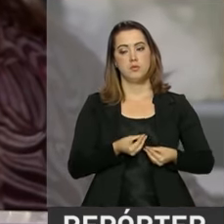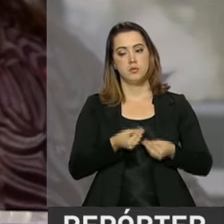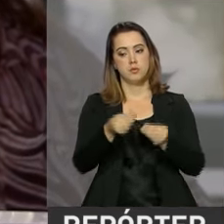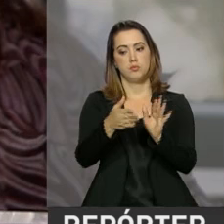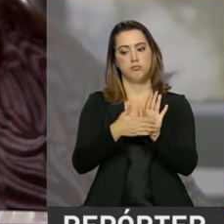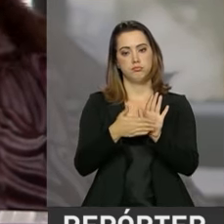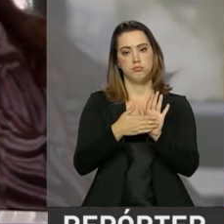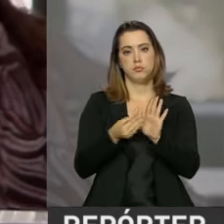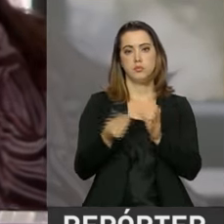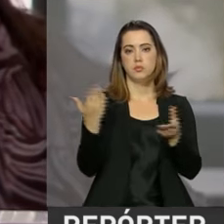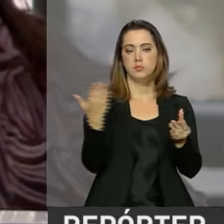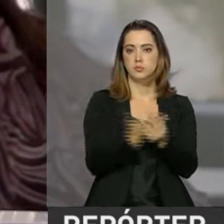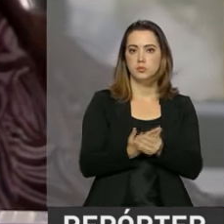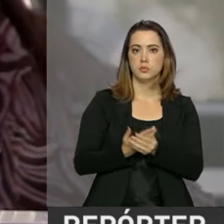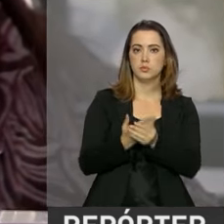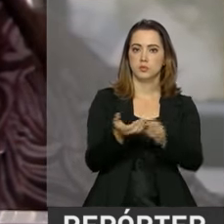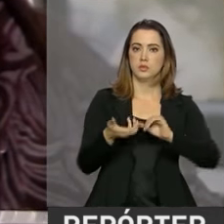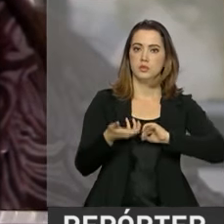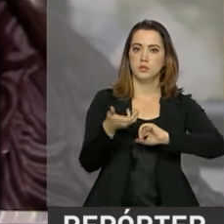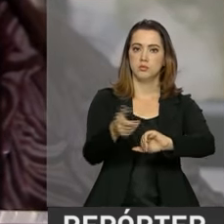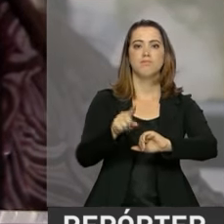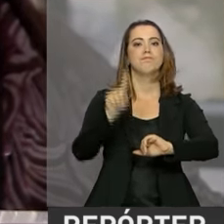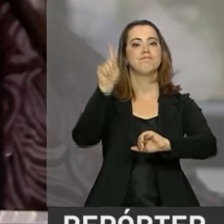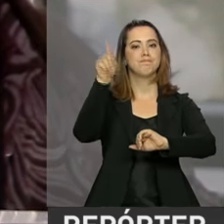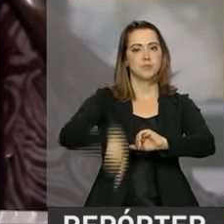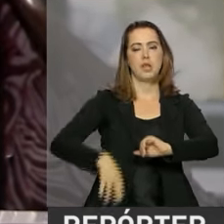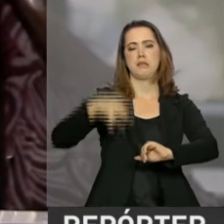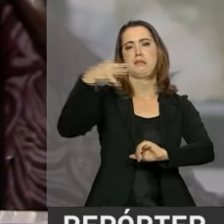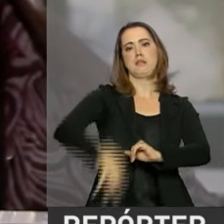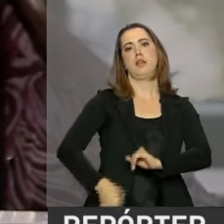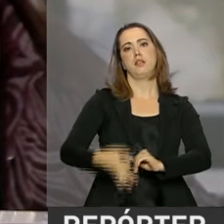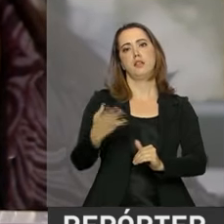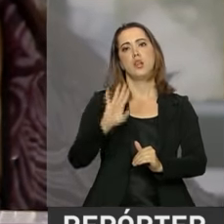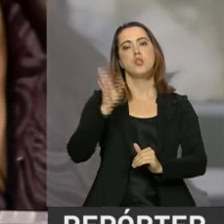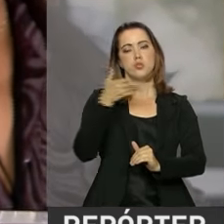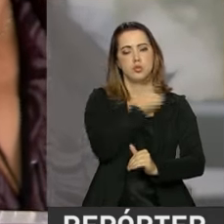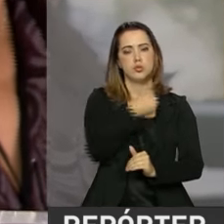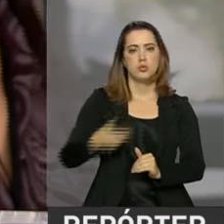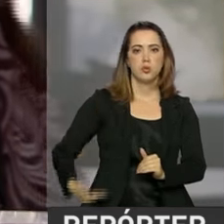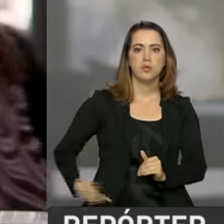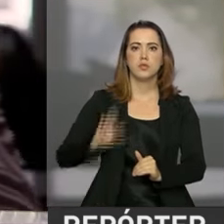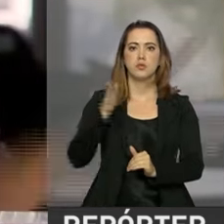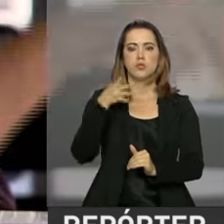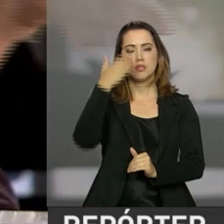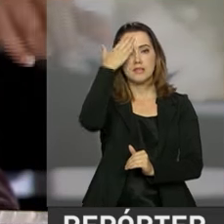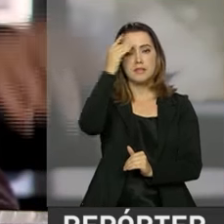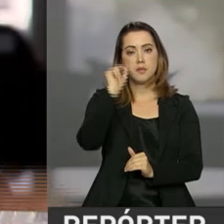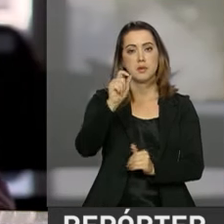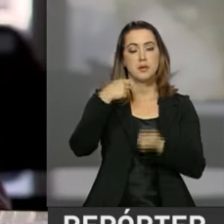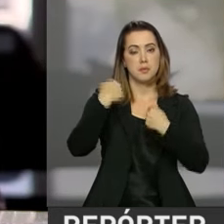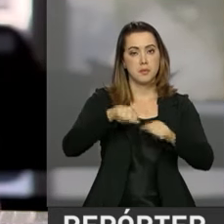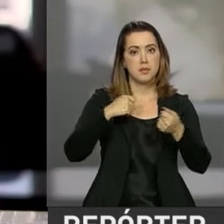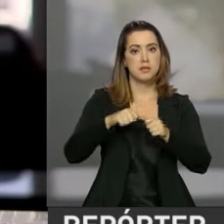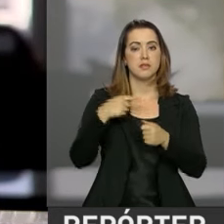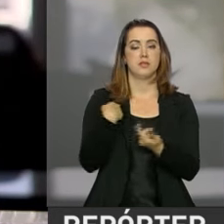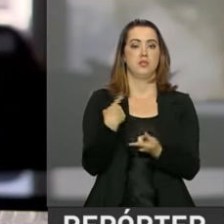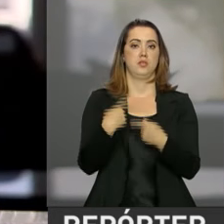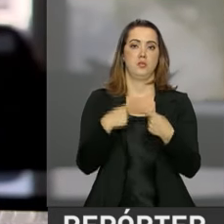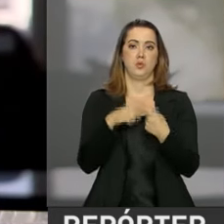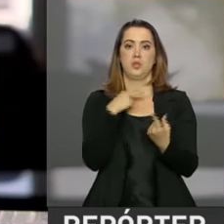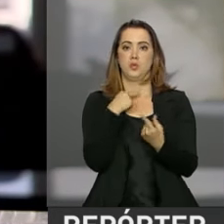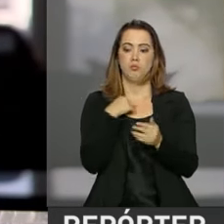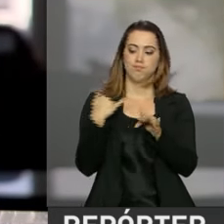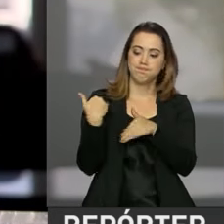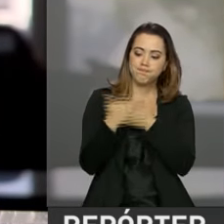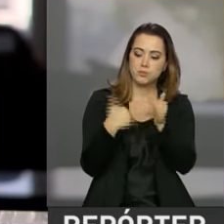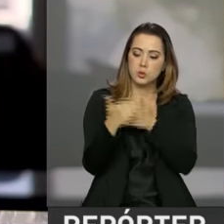reforma da Previdência, ela é absolutamente irreversível. O governo já tomou essa decisão, acha que não tem condição de a Previdência